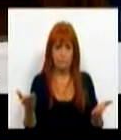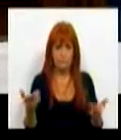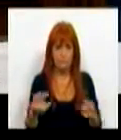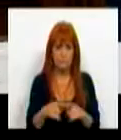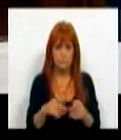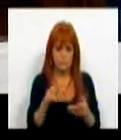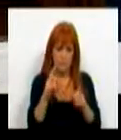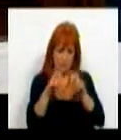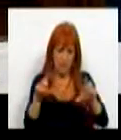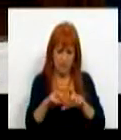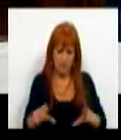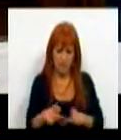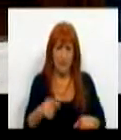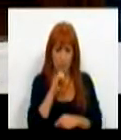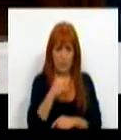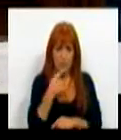passagens.